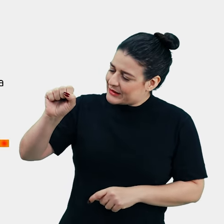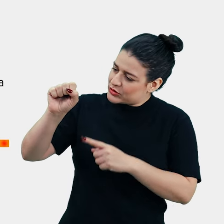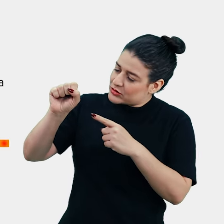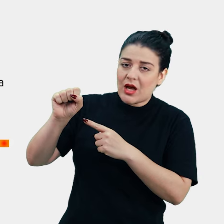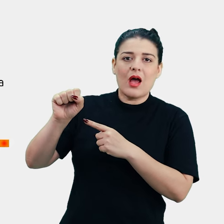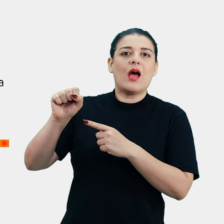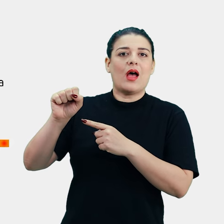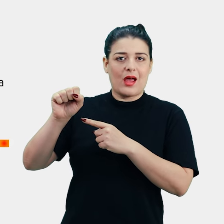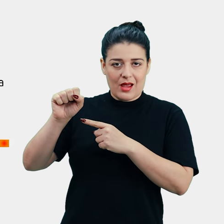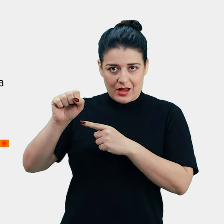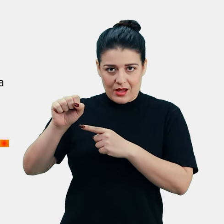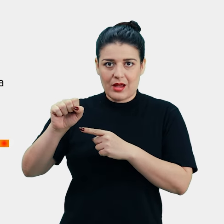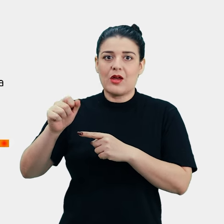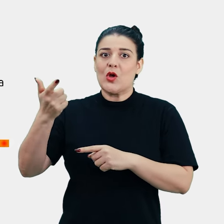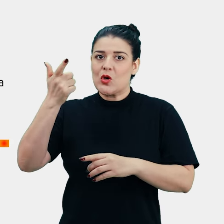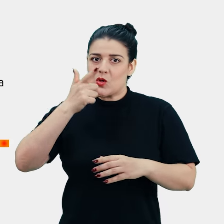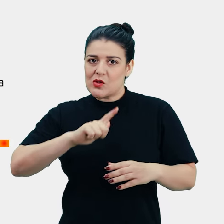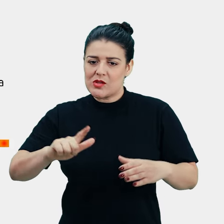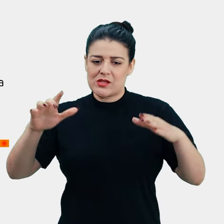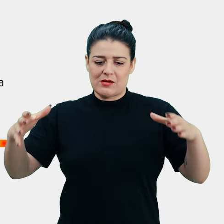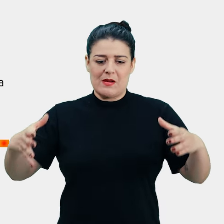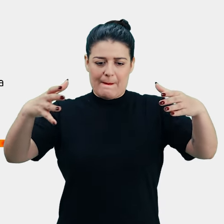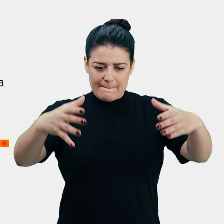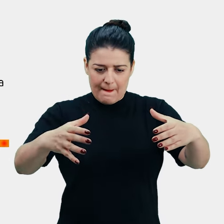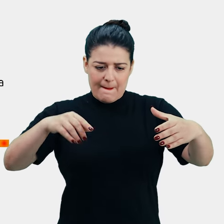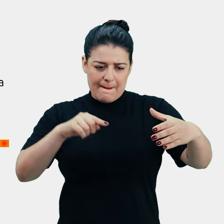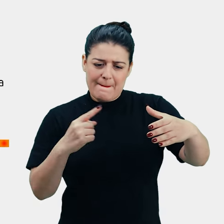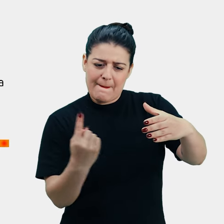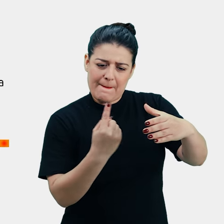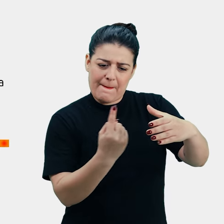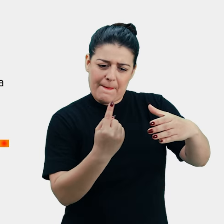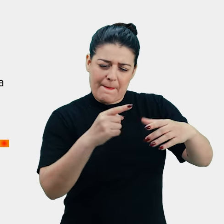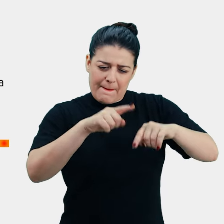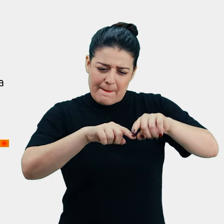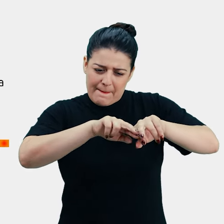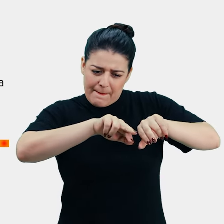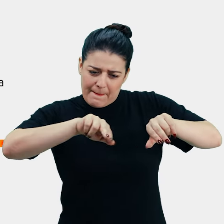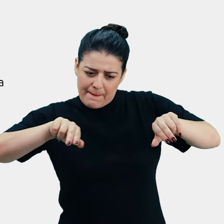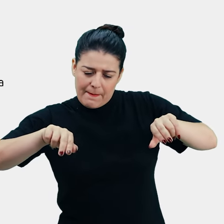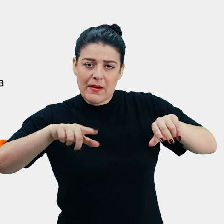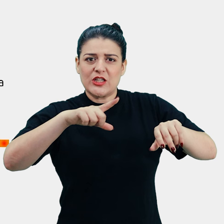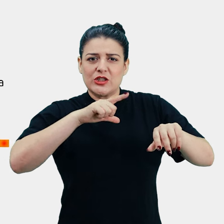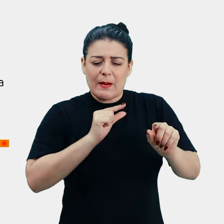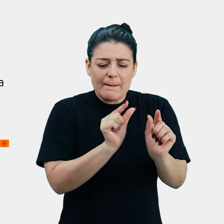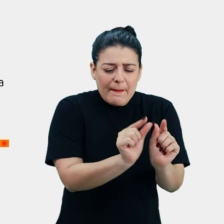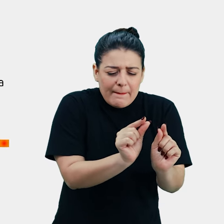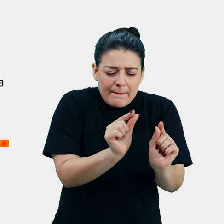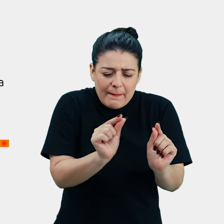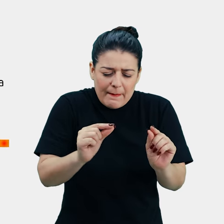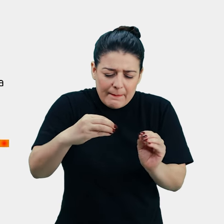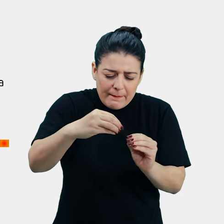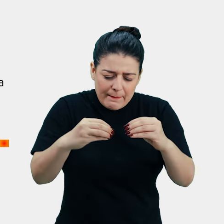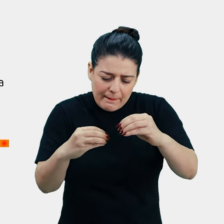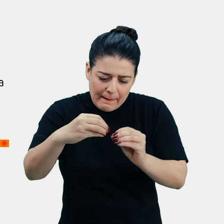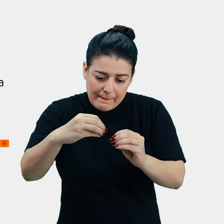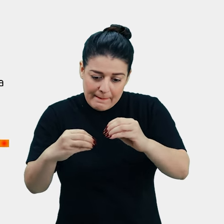vamos adquirir espectros, tá? Com massas, e a partir dessas massas, perfil de fragmentação,